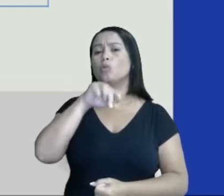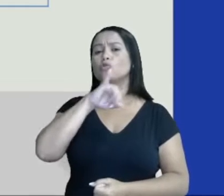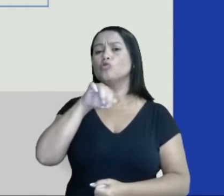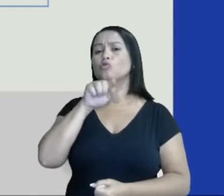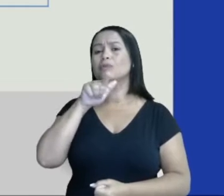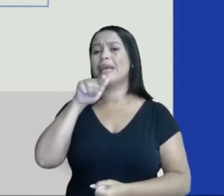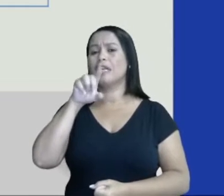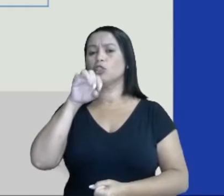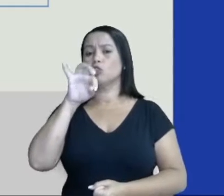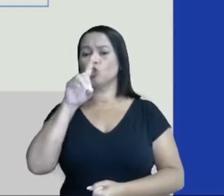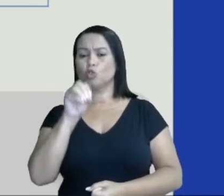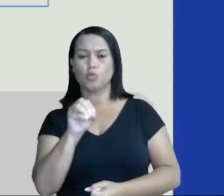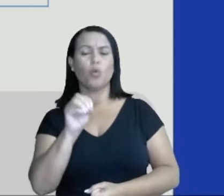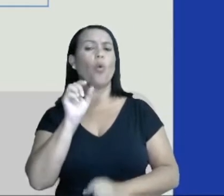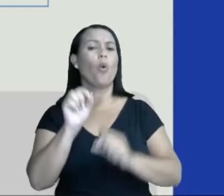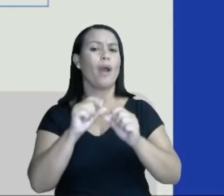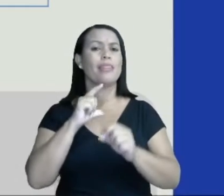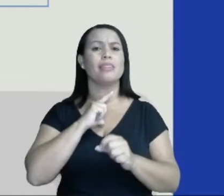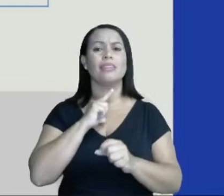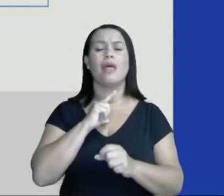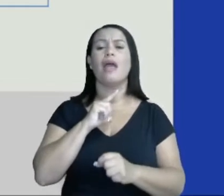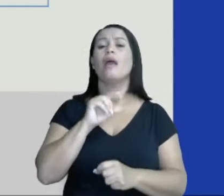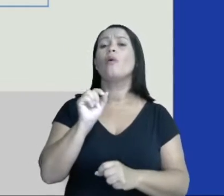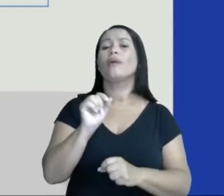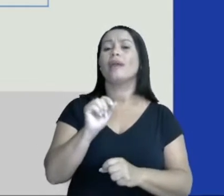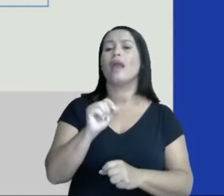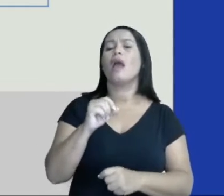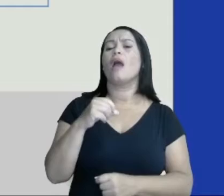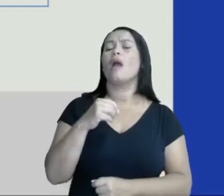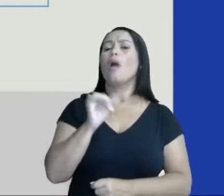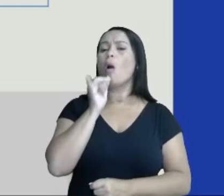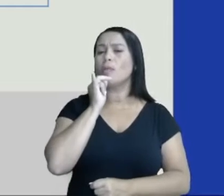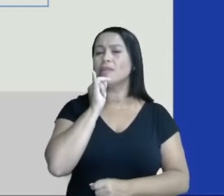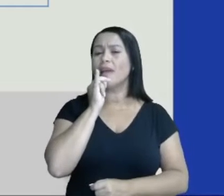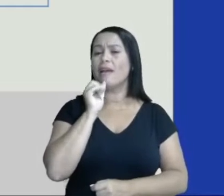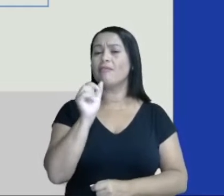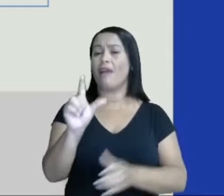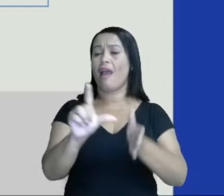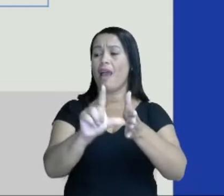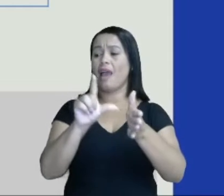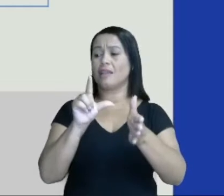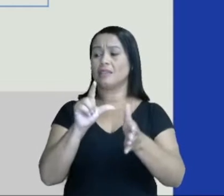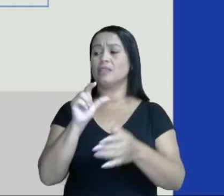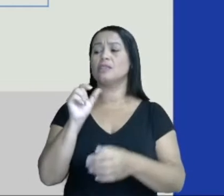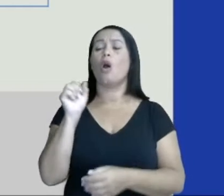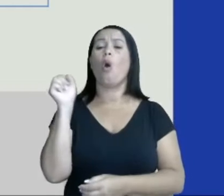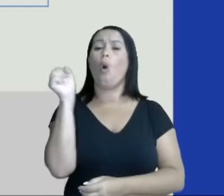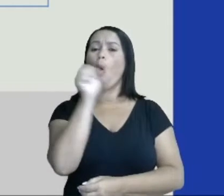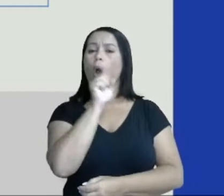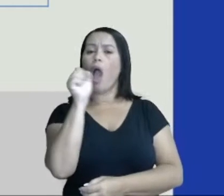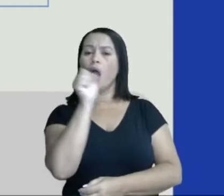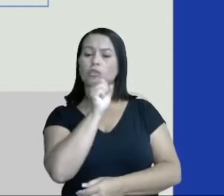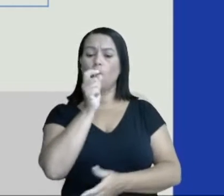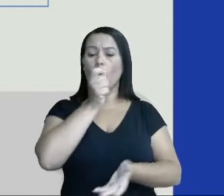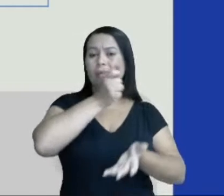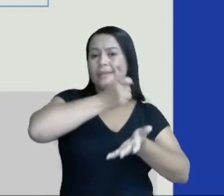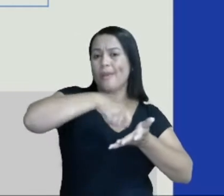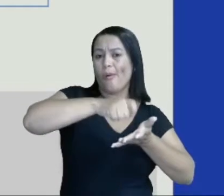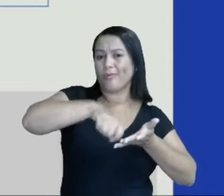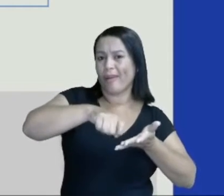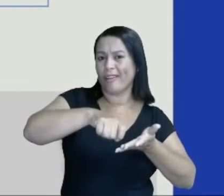antes do verbo. El cantor me dio um autógrafo. O cantor me deu